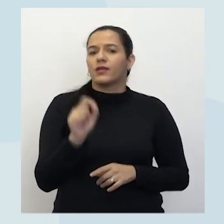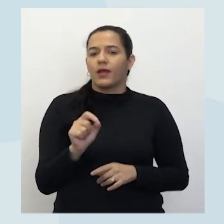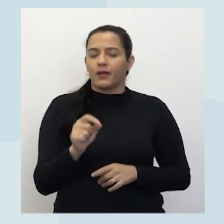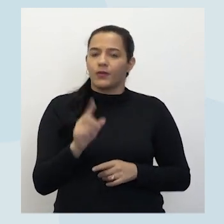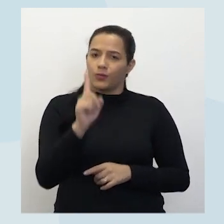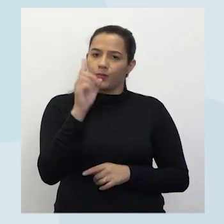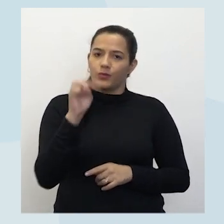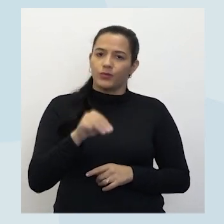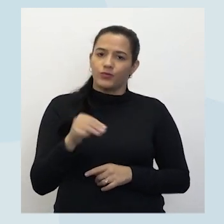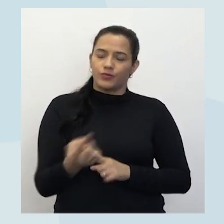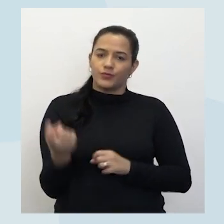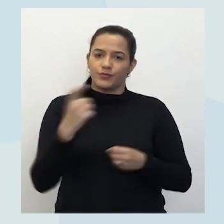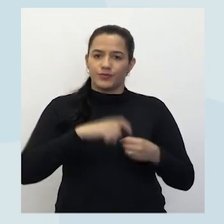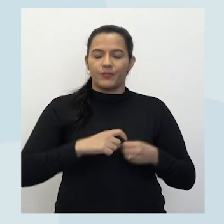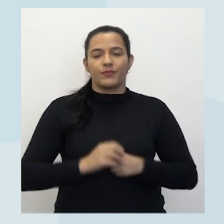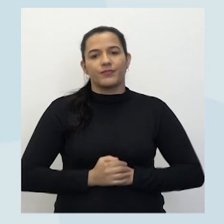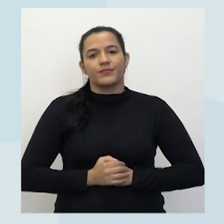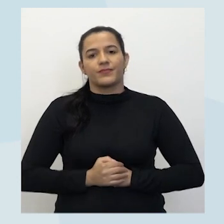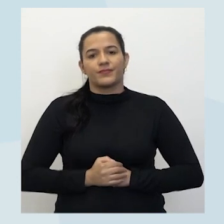Um minutinho e já voltamos.